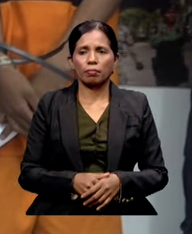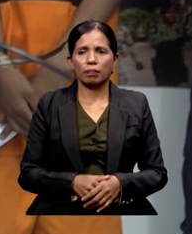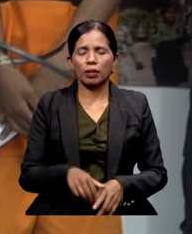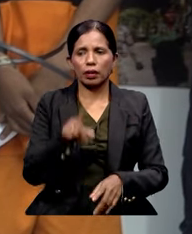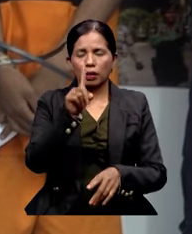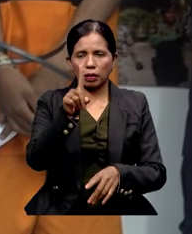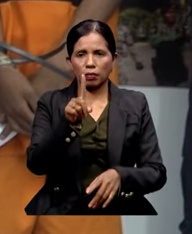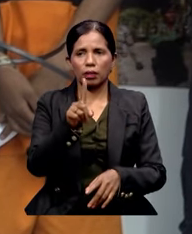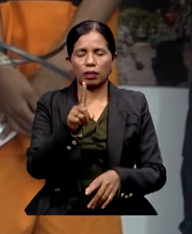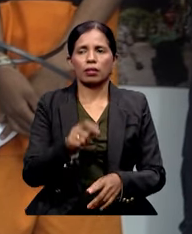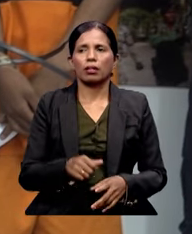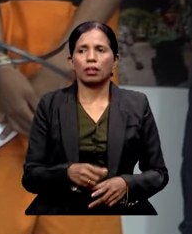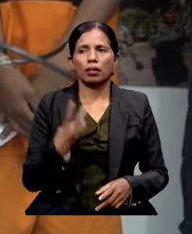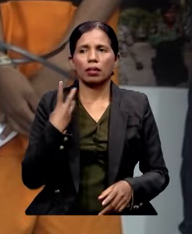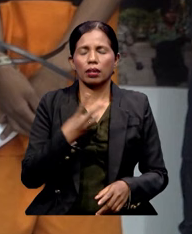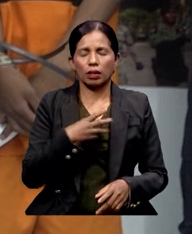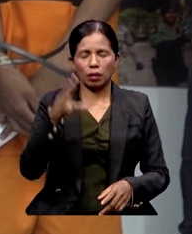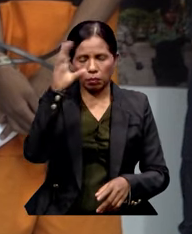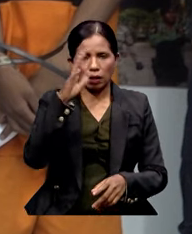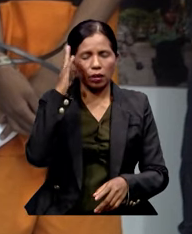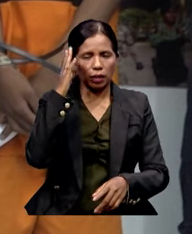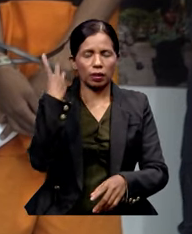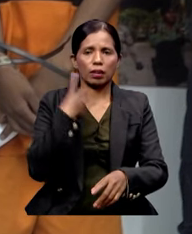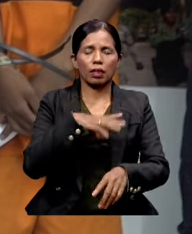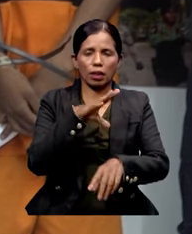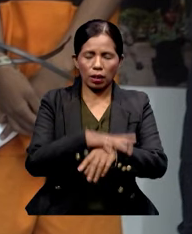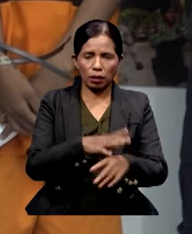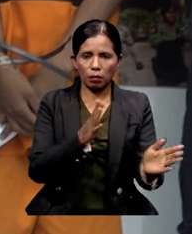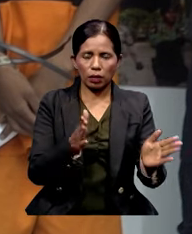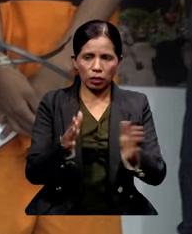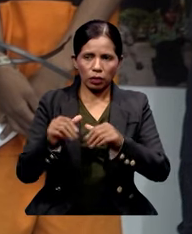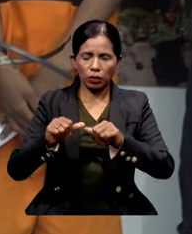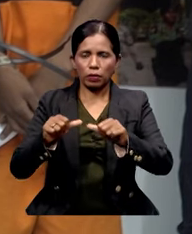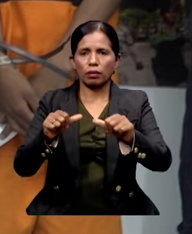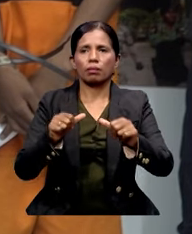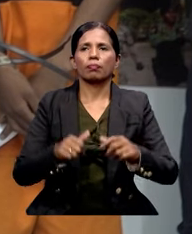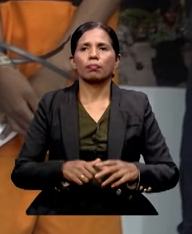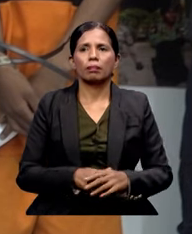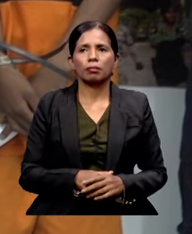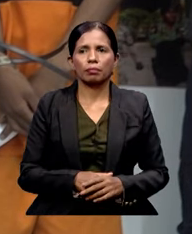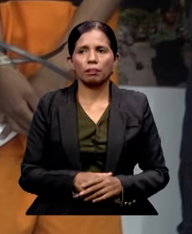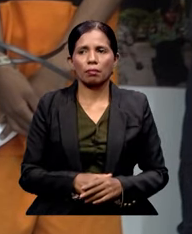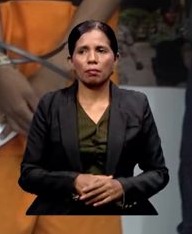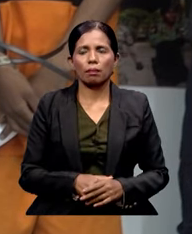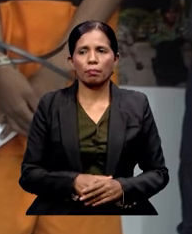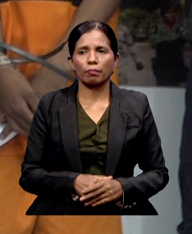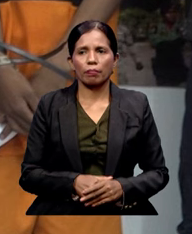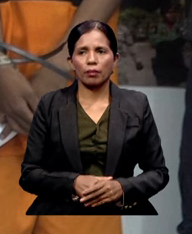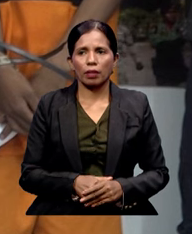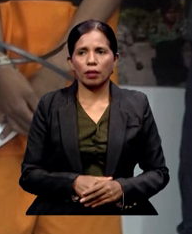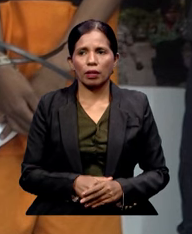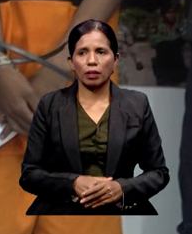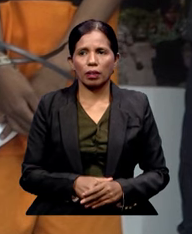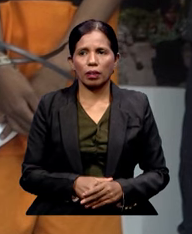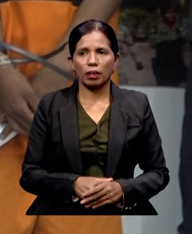idamos ita detecta ita kairona agora proceso lao hela nebe na imba benkelida